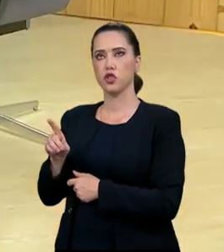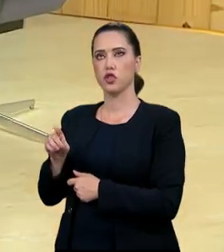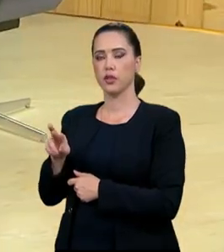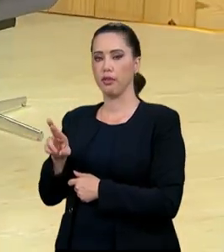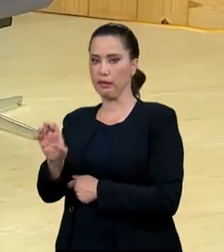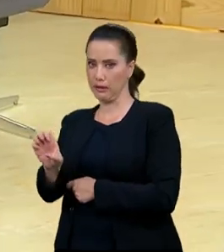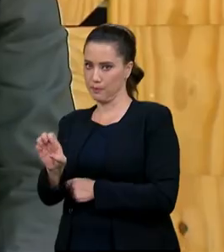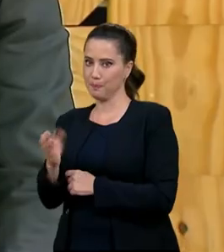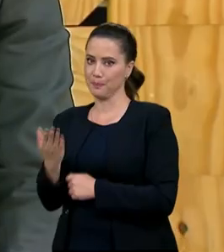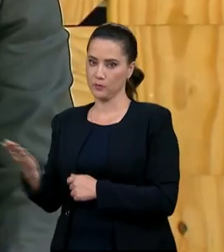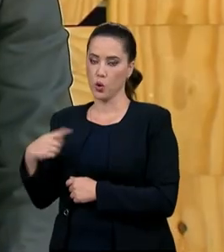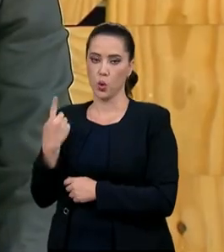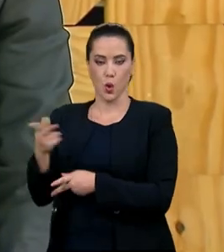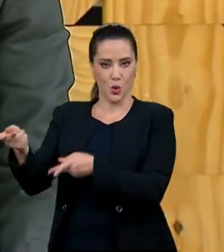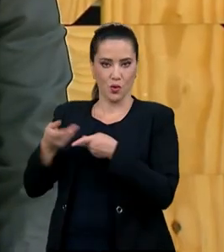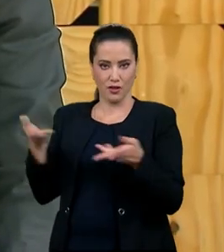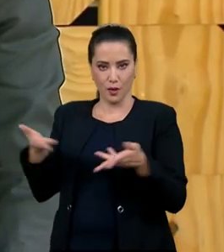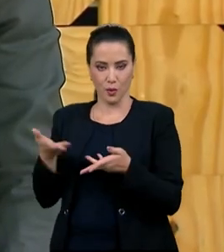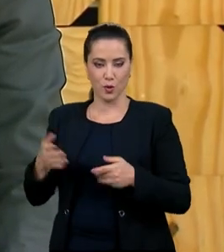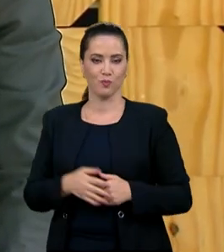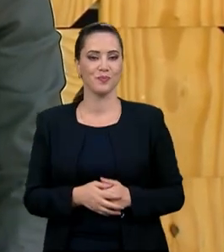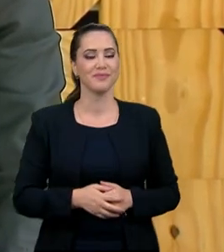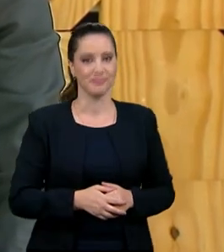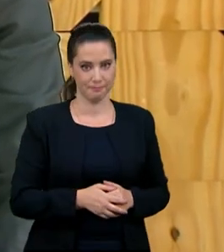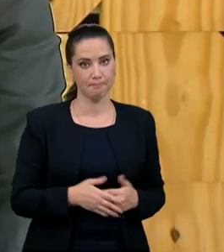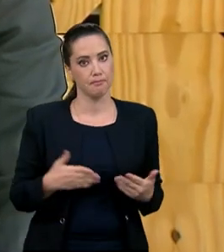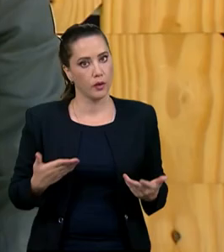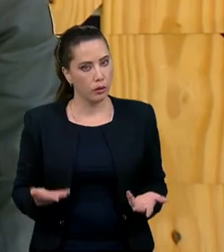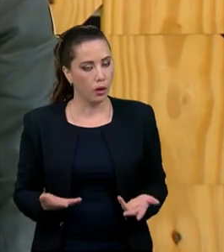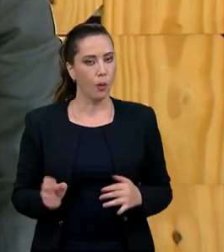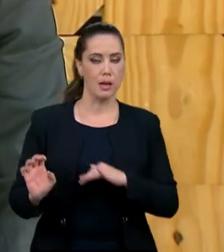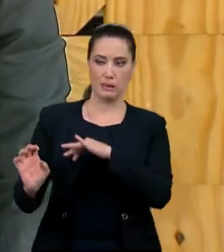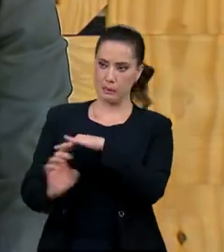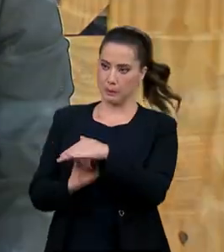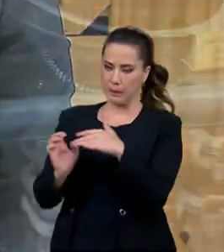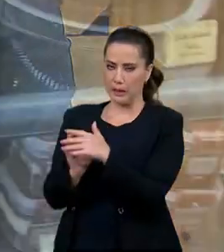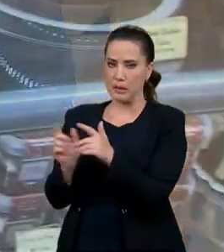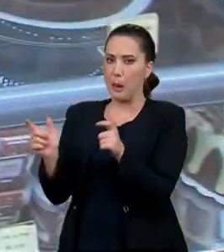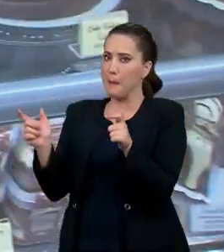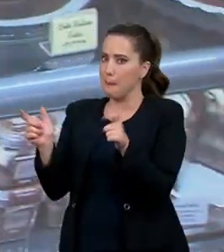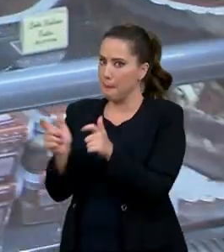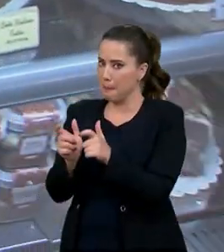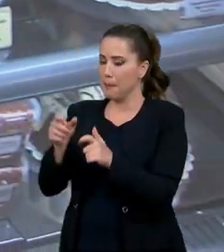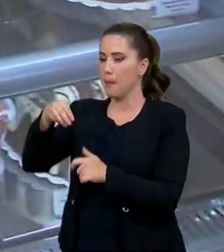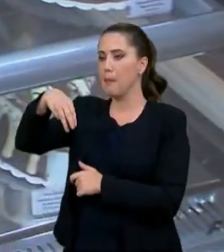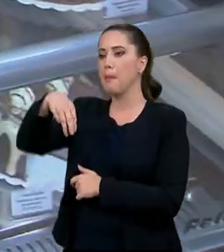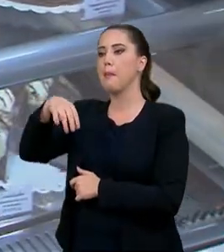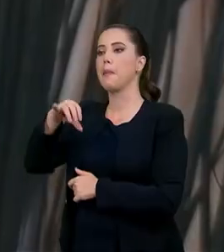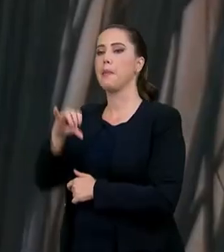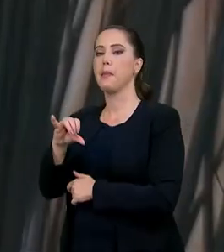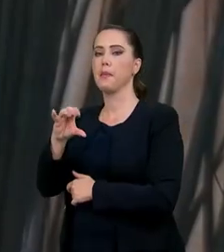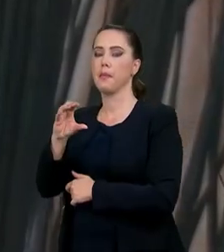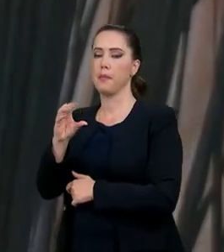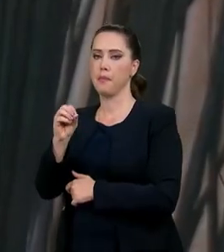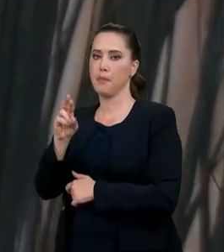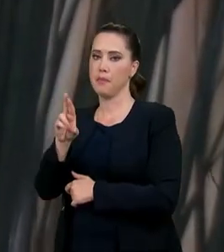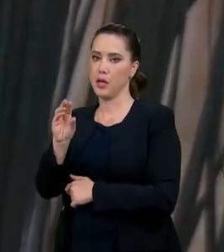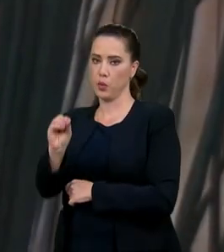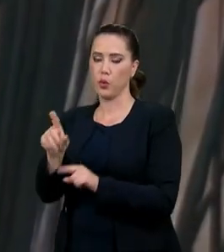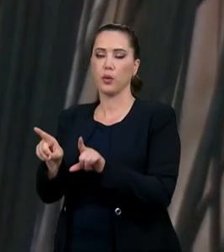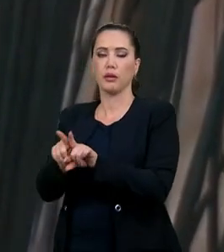Pauta. As micro e pequenas empresas são fundamentais para a economia brasileira. Elas respondem